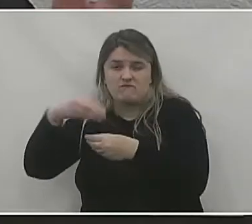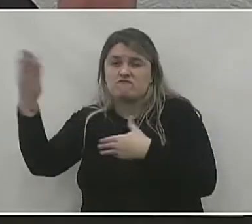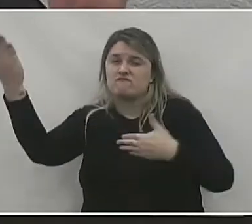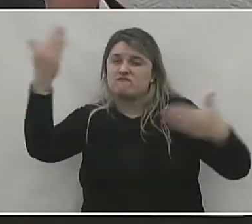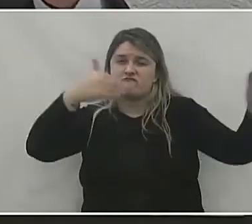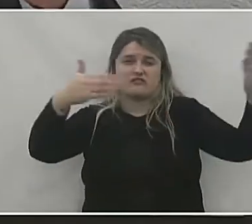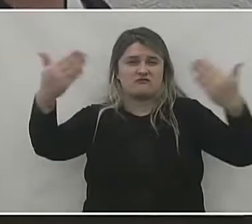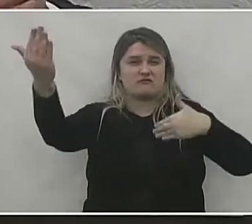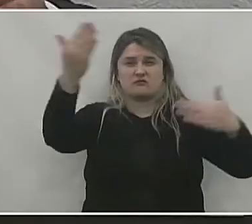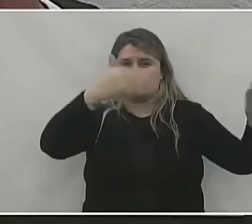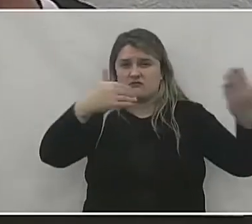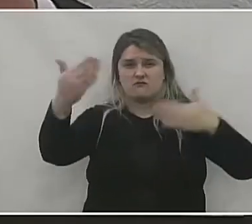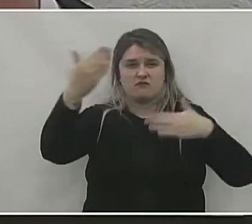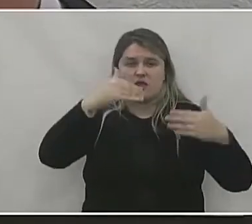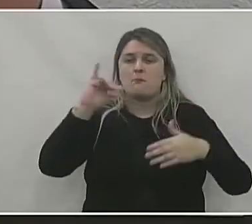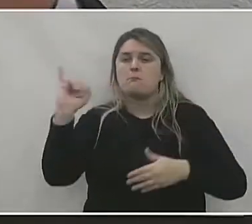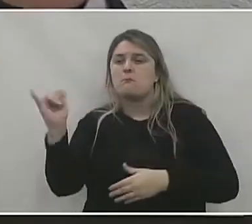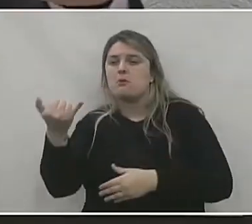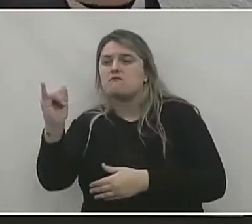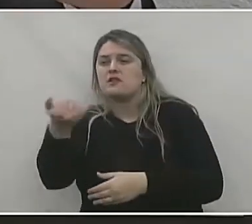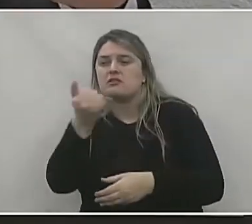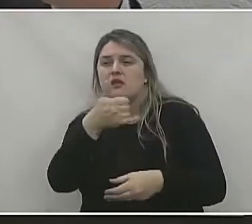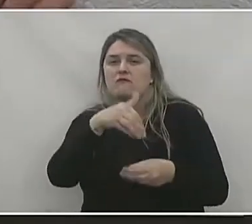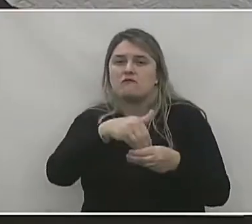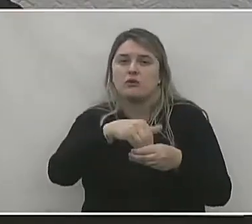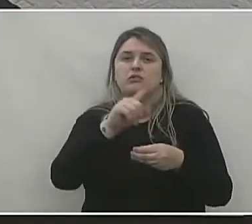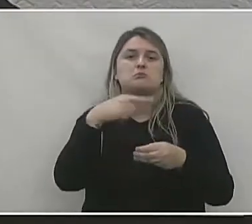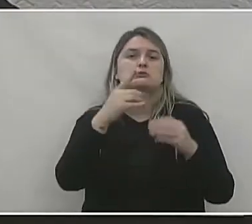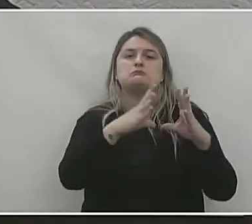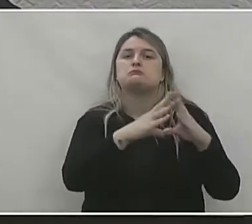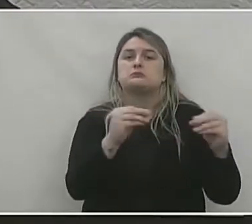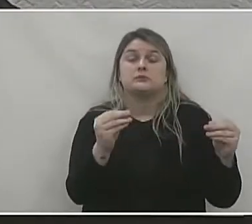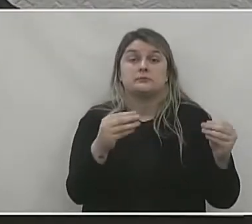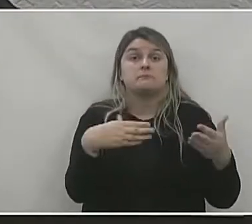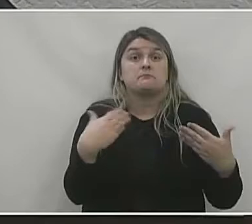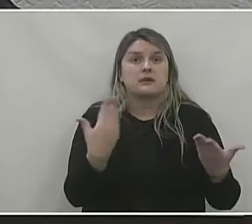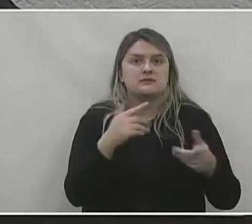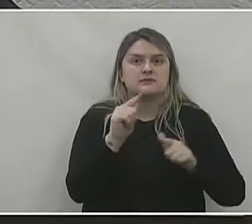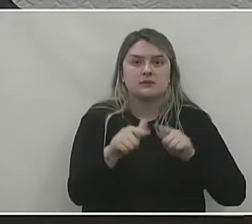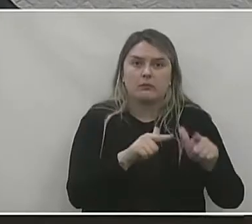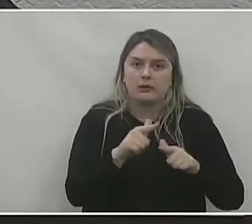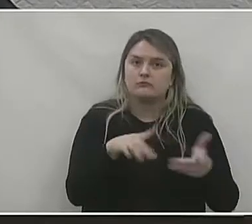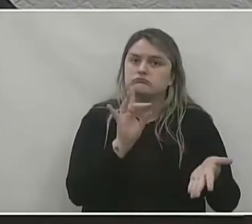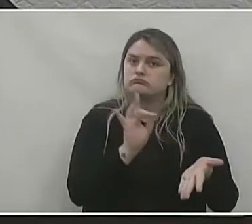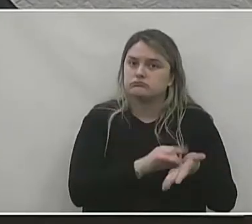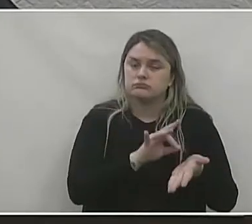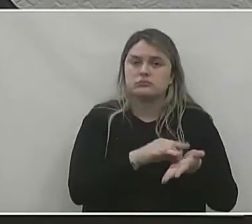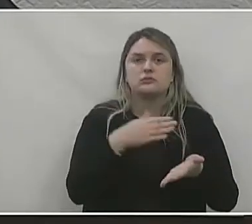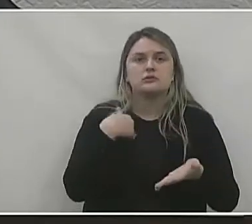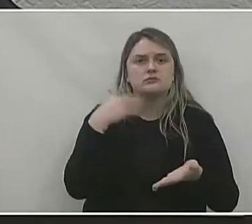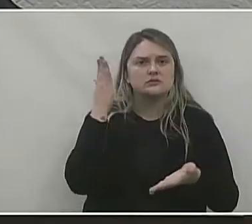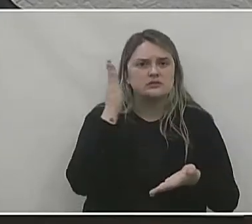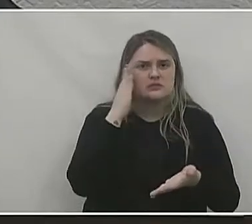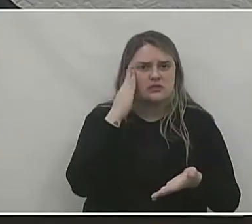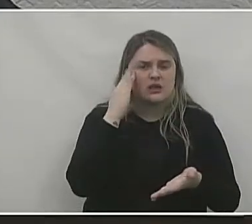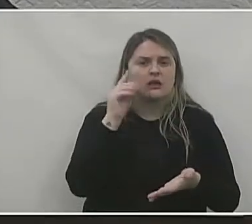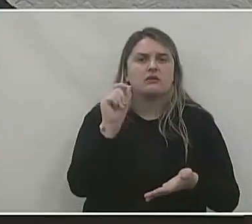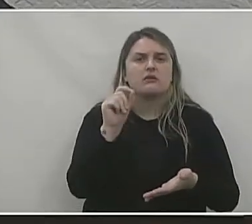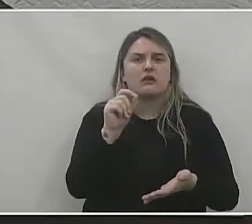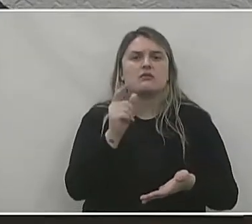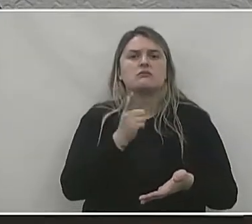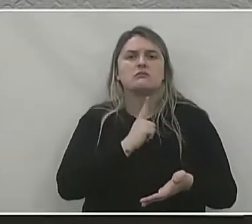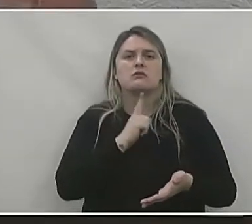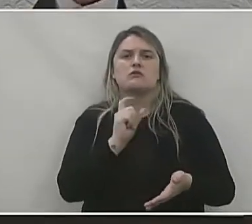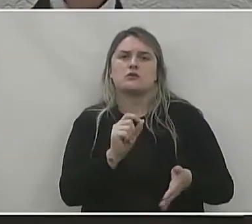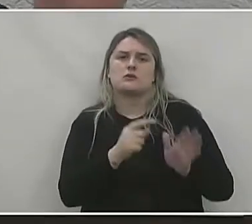vem muitos, pegam o voto e desaparecem. Mas para trabalhar mesmo, que eu sei é quem tem o